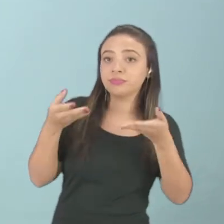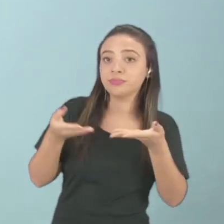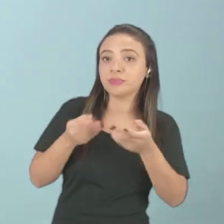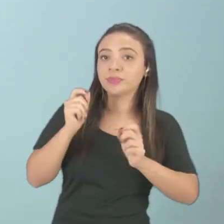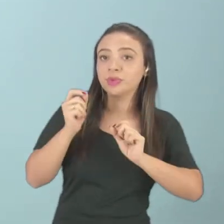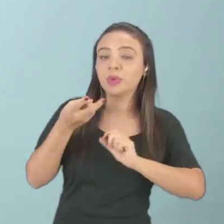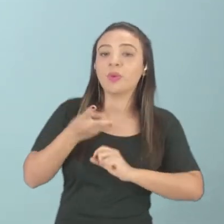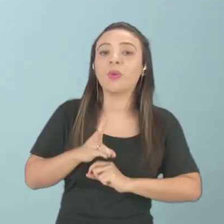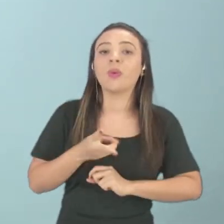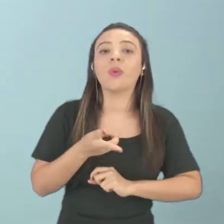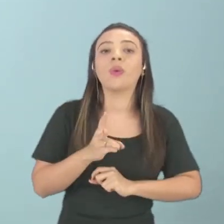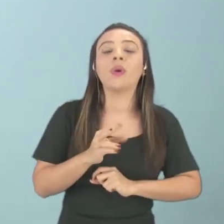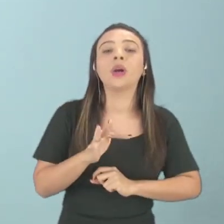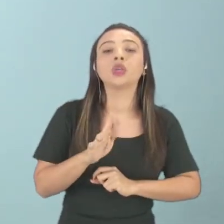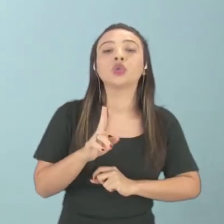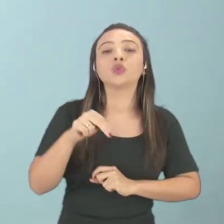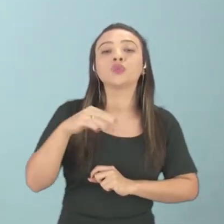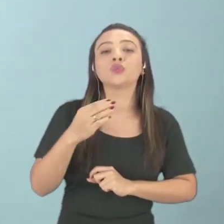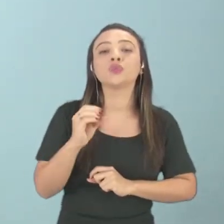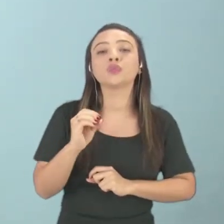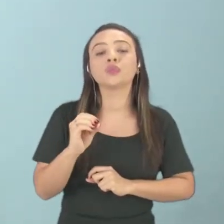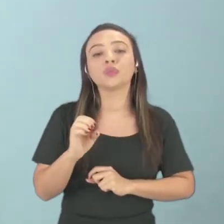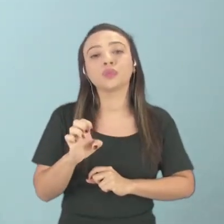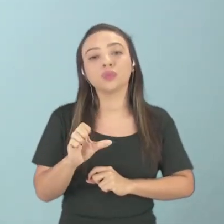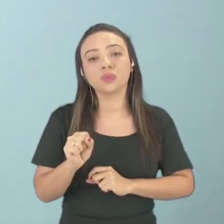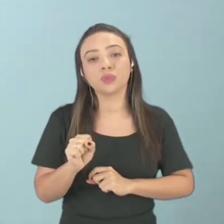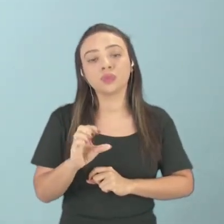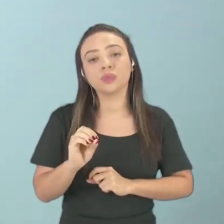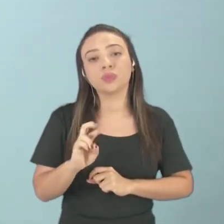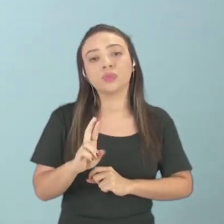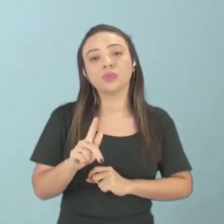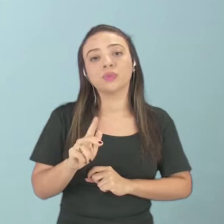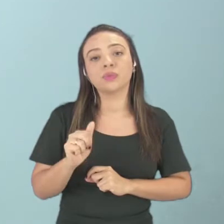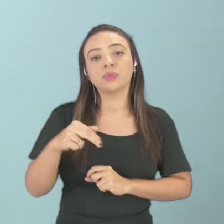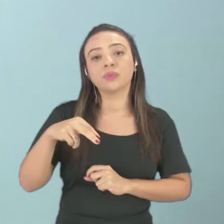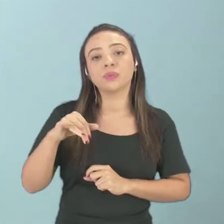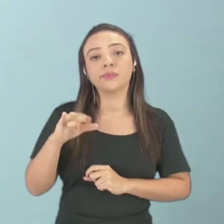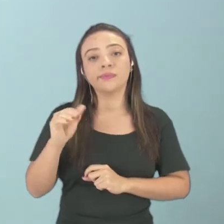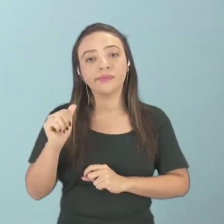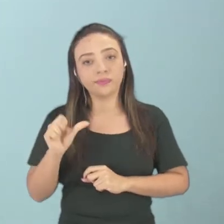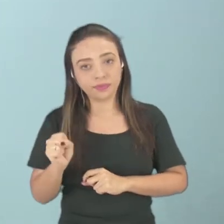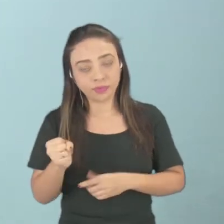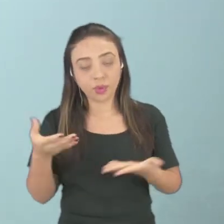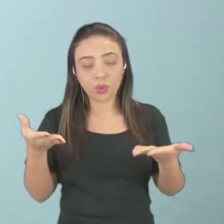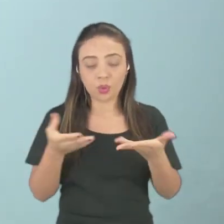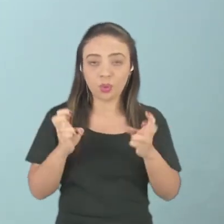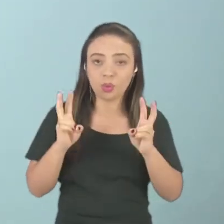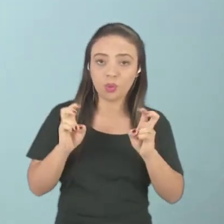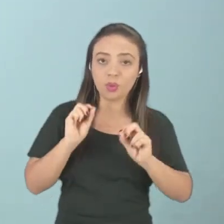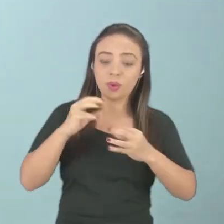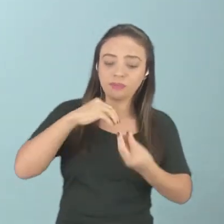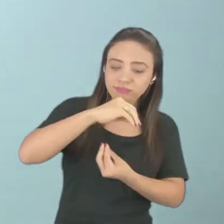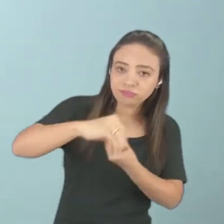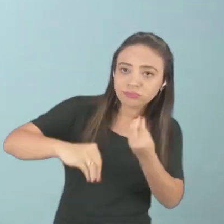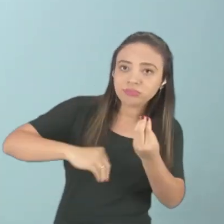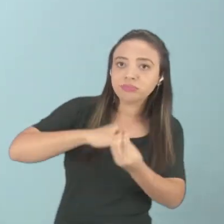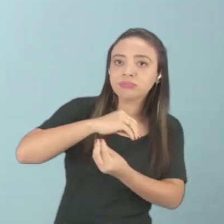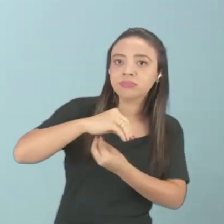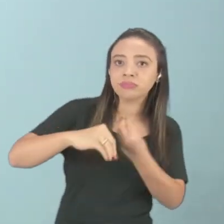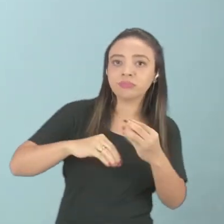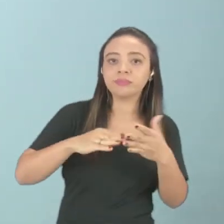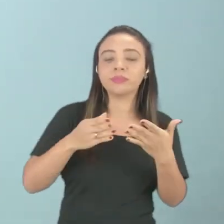hoje a nossa continuação das funções orgânicas hoje pessoal nós vamos tratar das funções orgânicas mistas